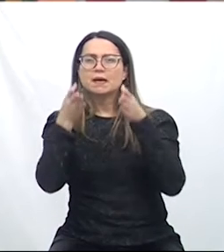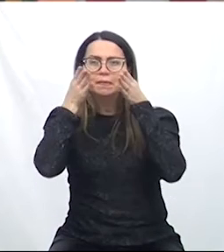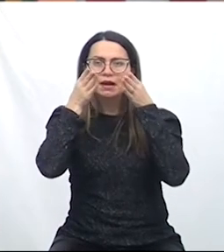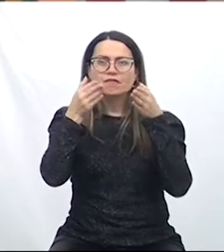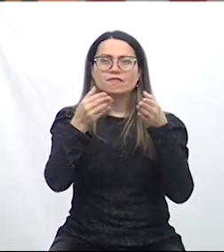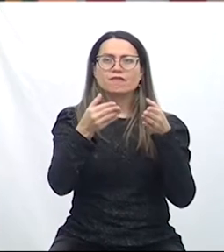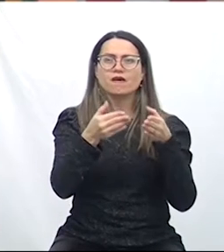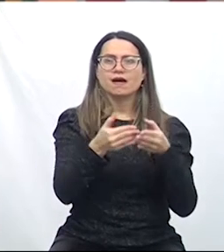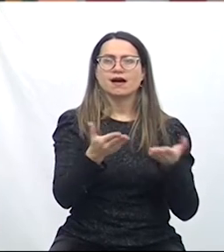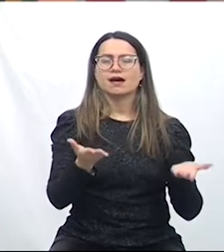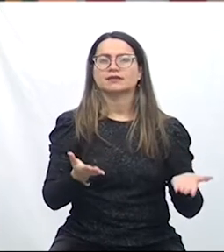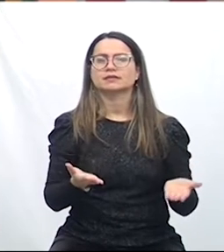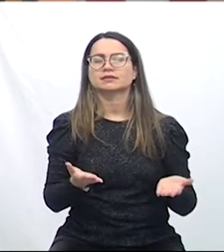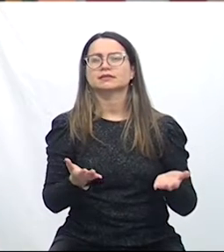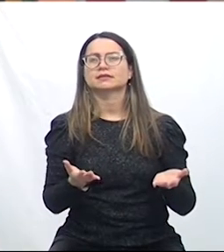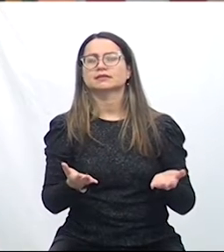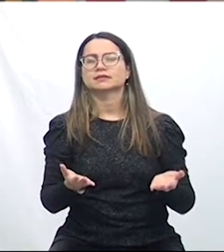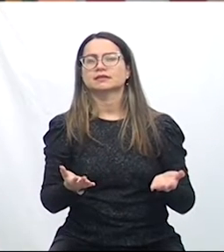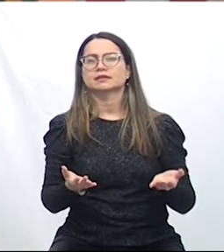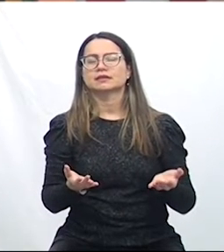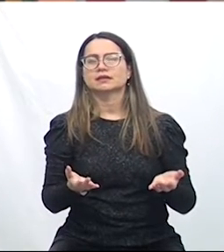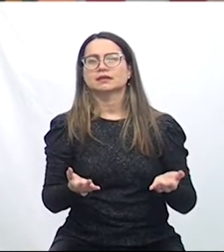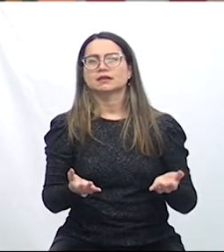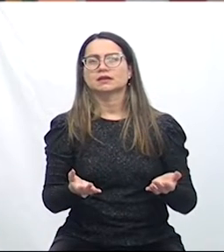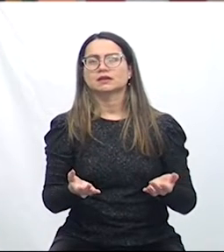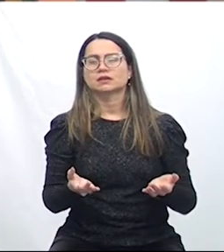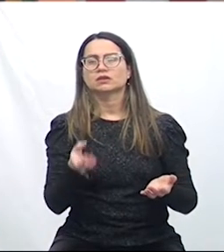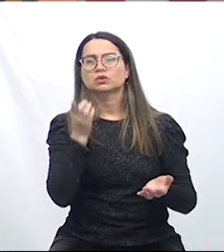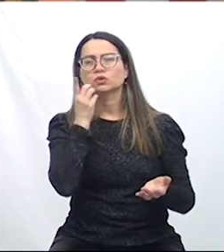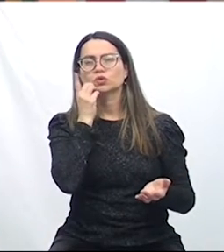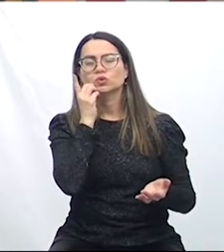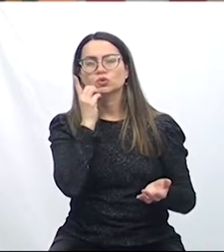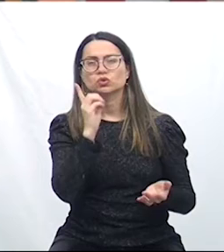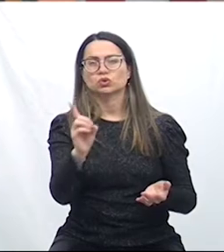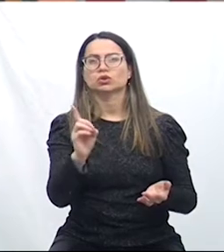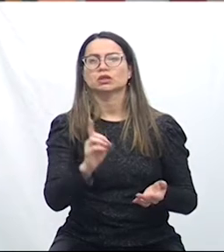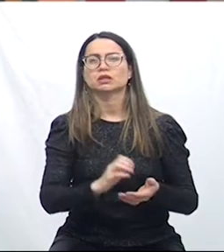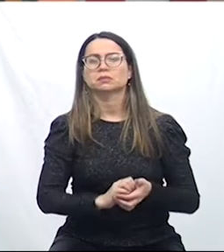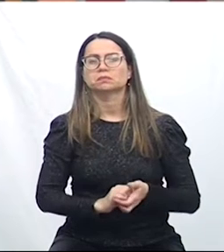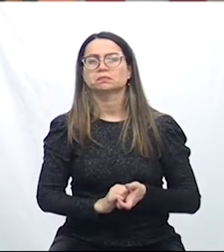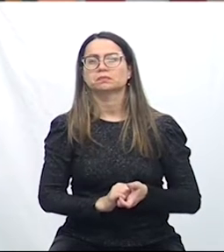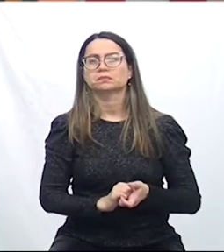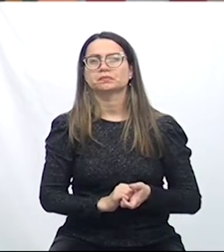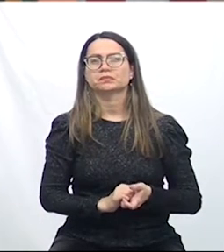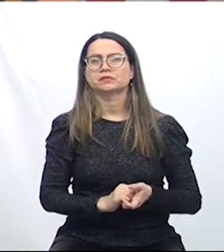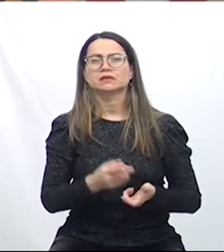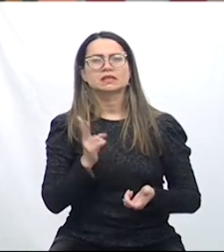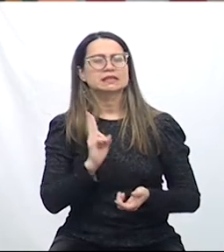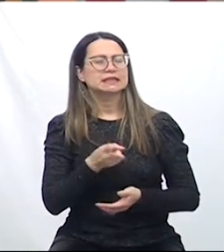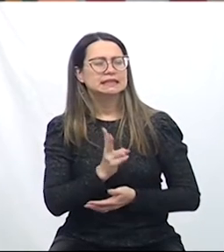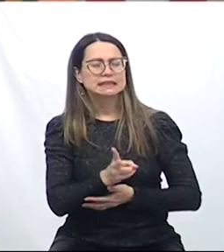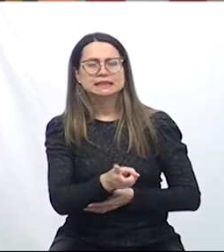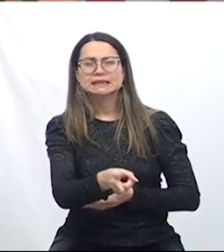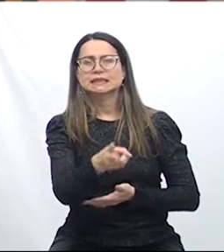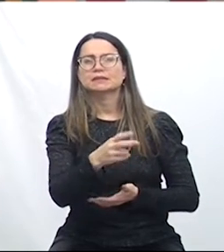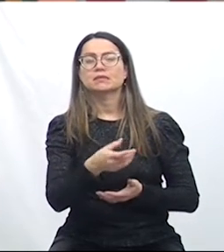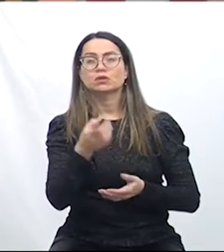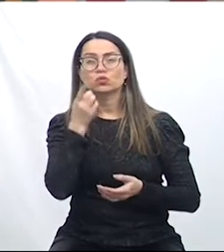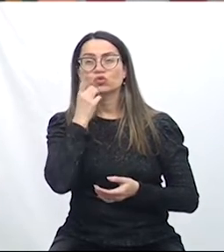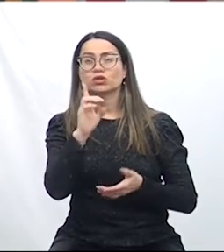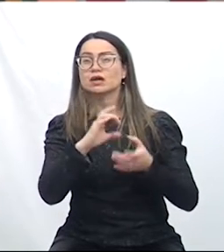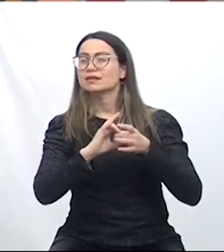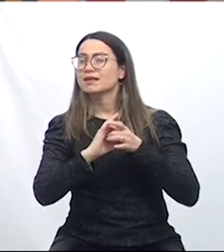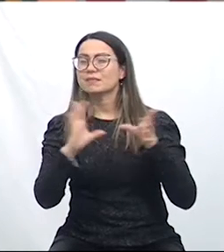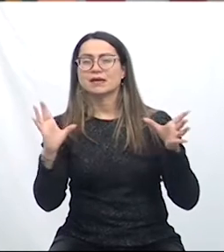no patriotismo, no dia da independência, sempre focado no verde e amarelo. E